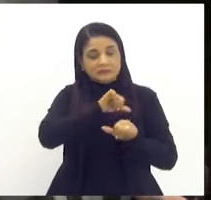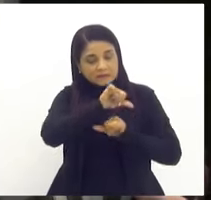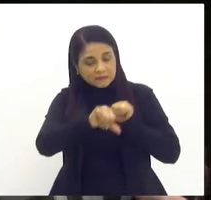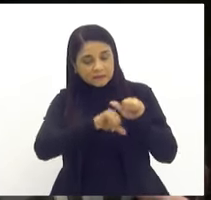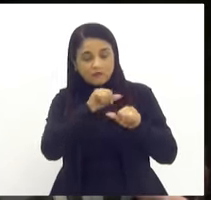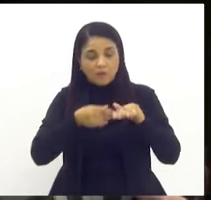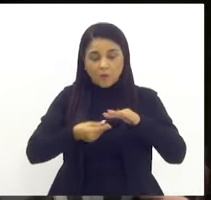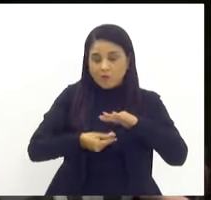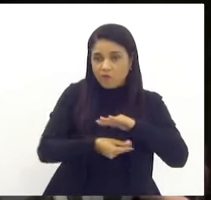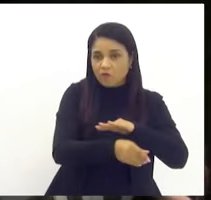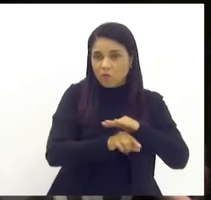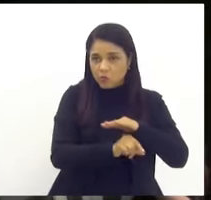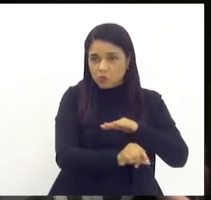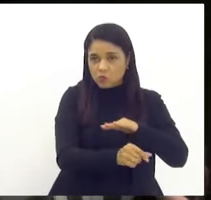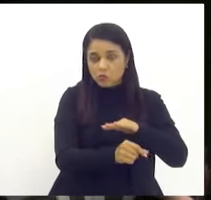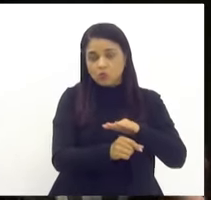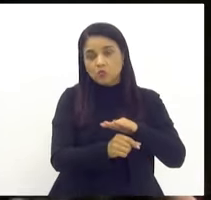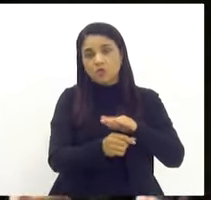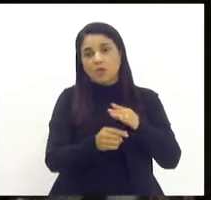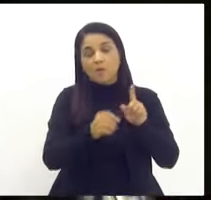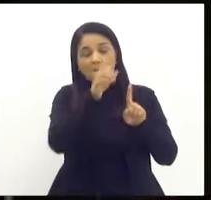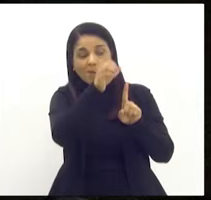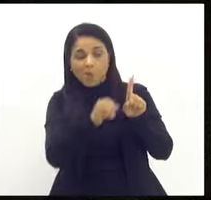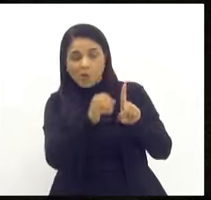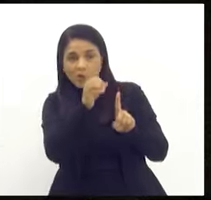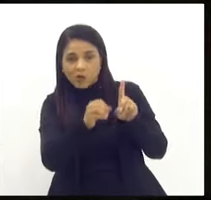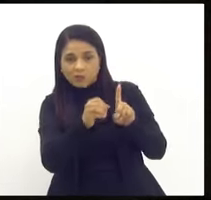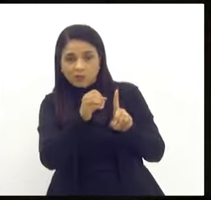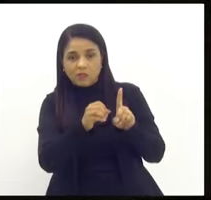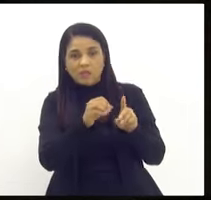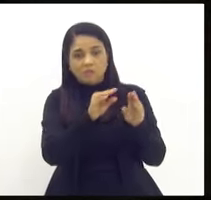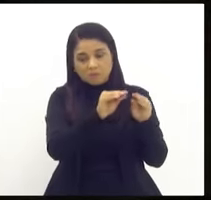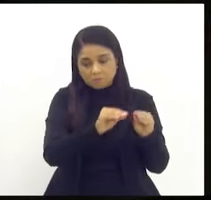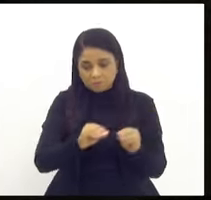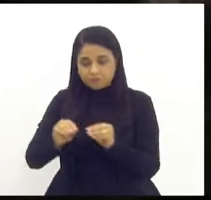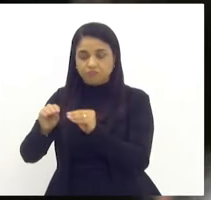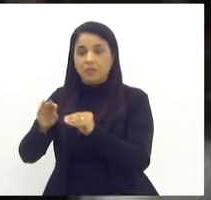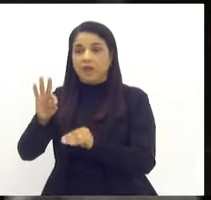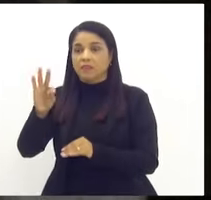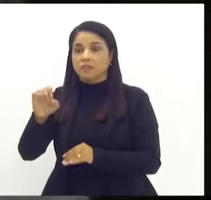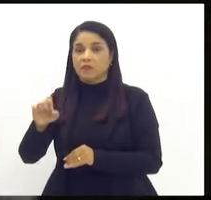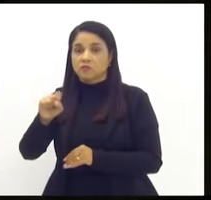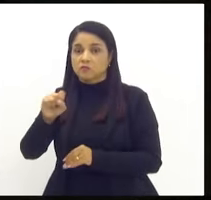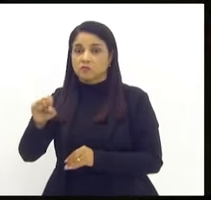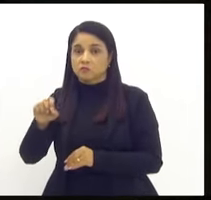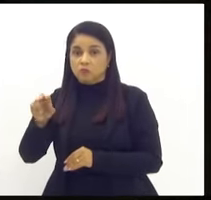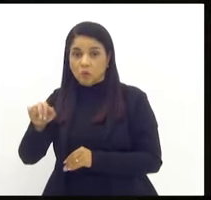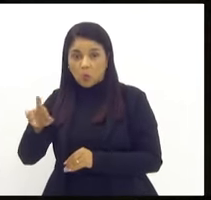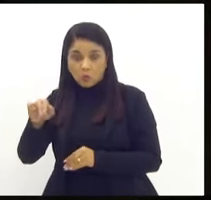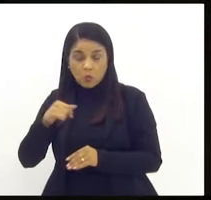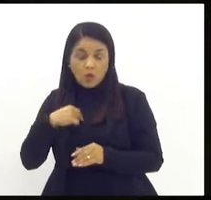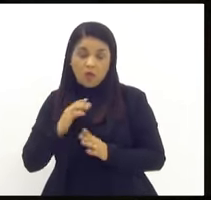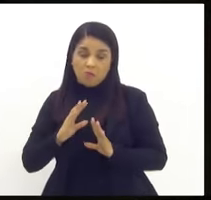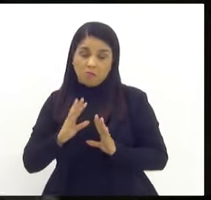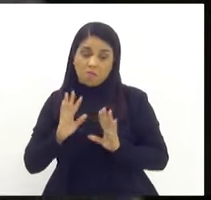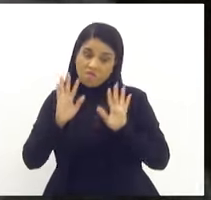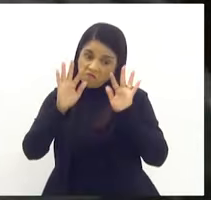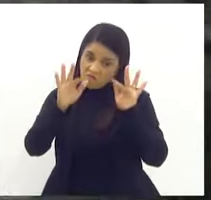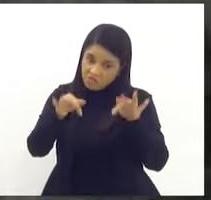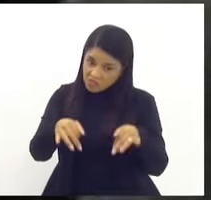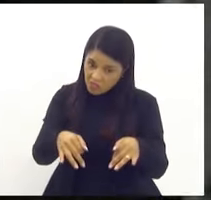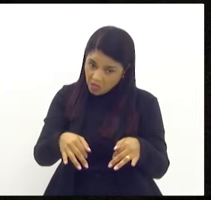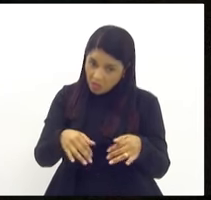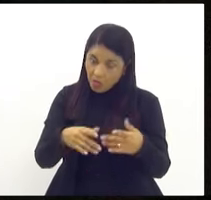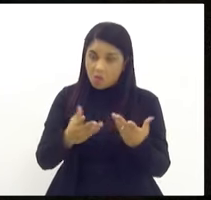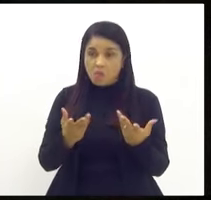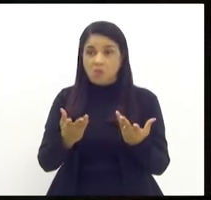o fundo da procuradoria ir pro tesouro já não ir mais para pagamento de salário então só espero que no final disso tudo na linha do